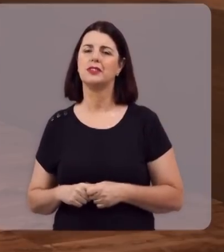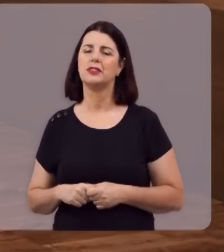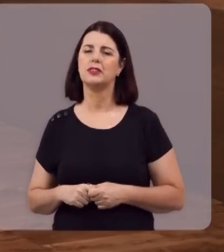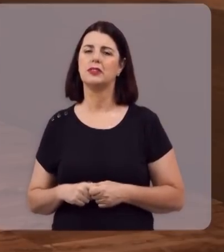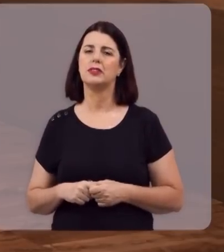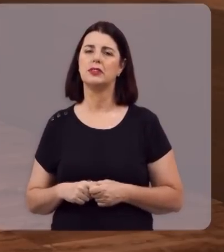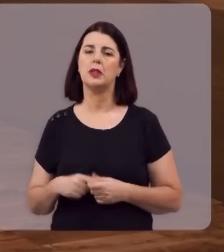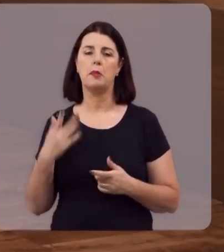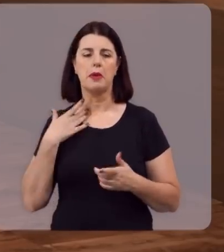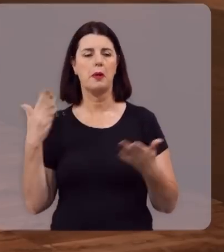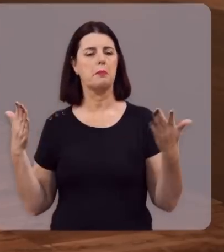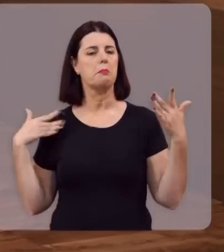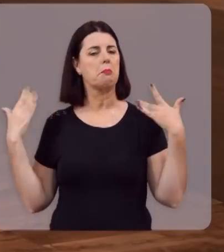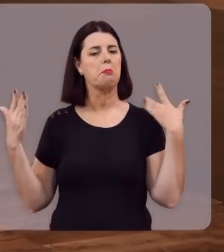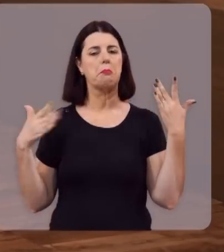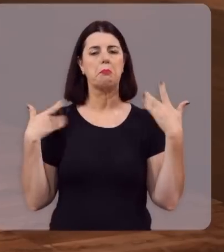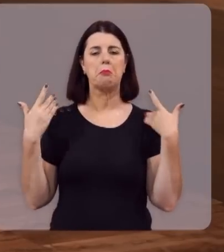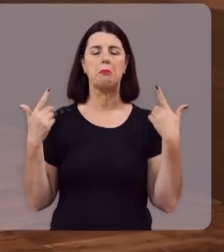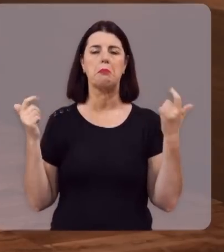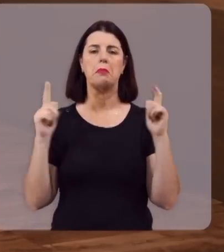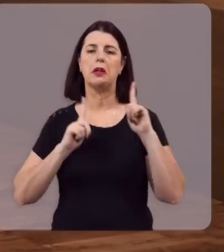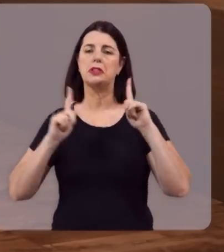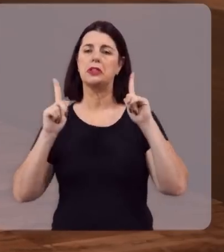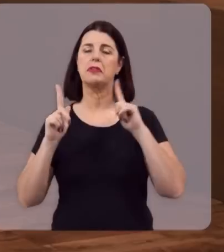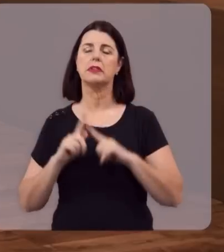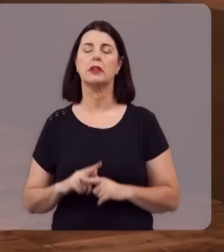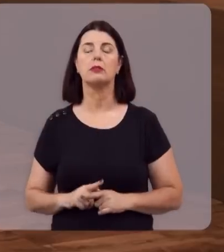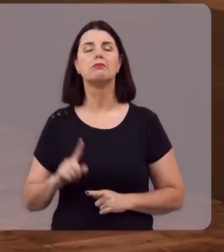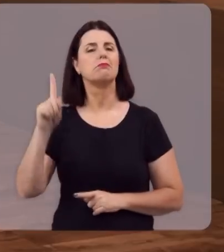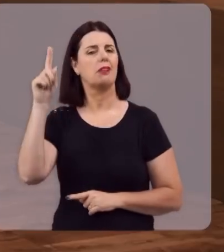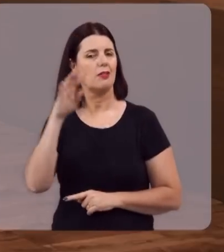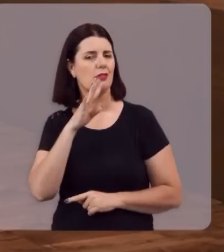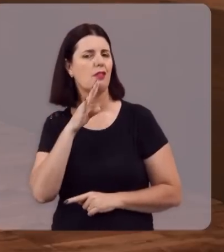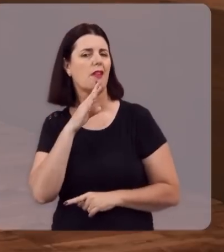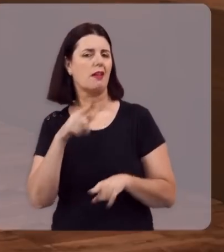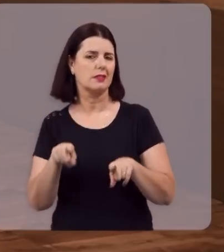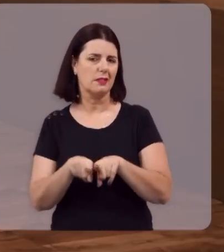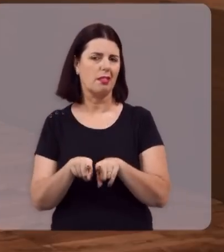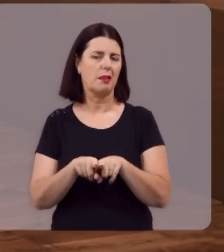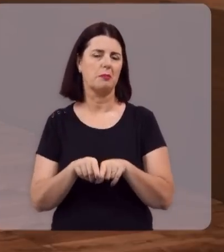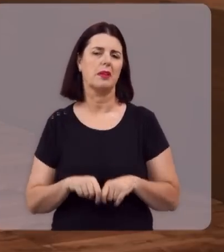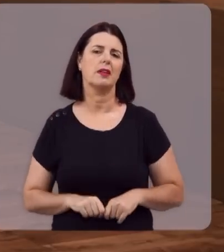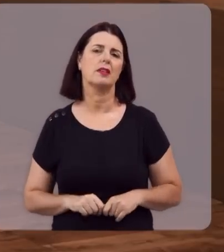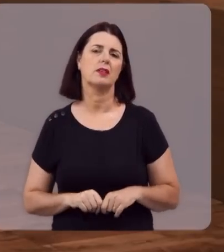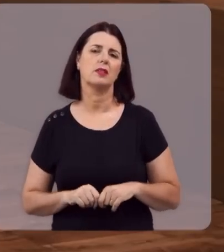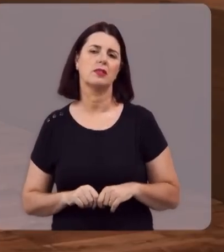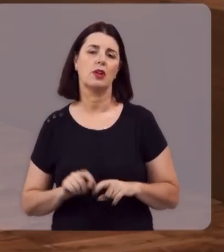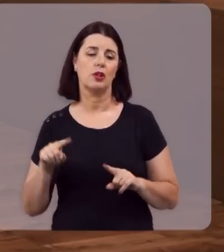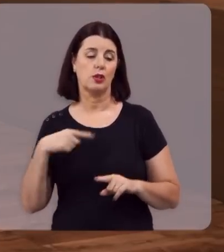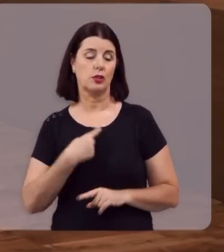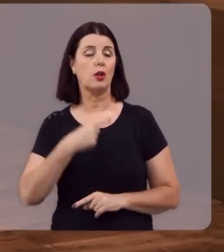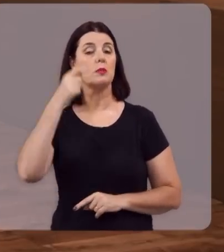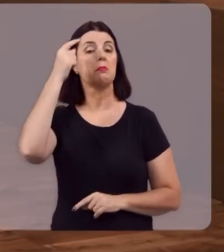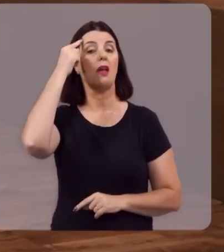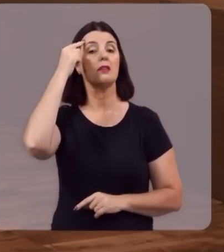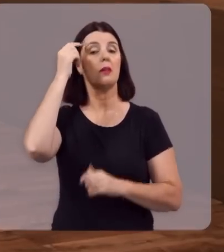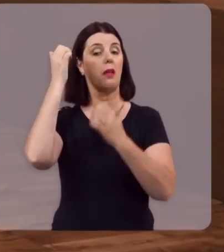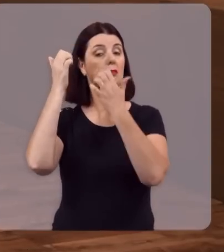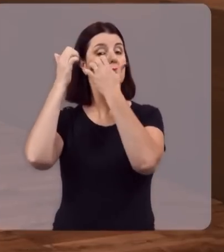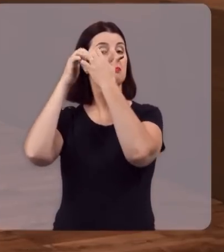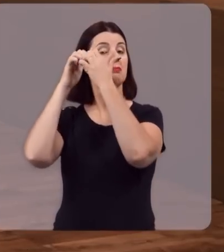para ir para o lazer Deus conhece também diz o texto os nossos